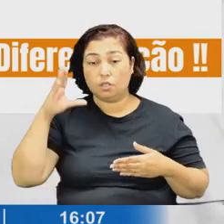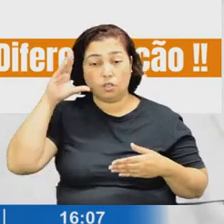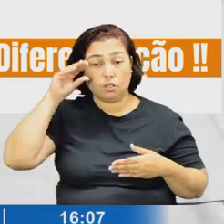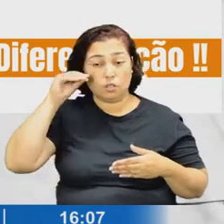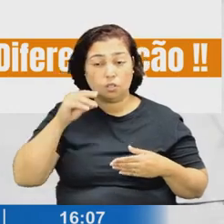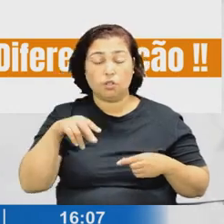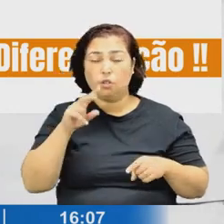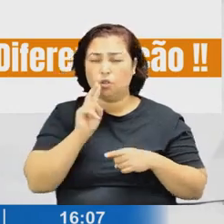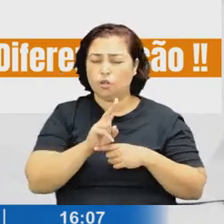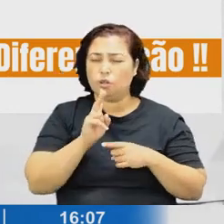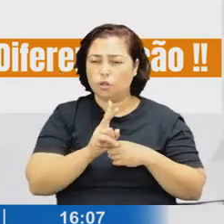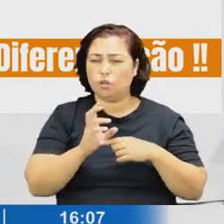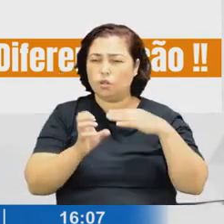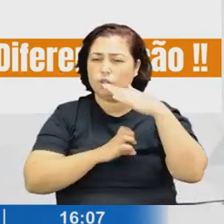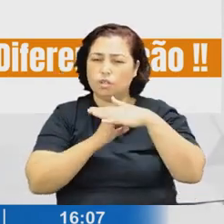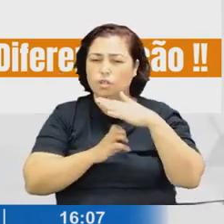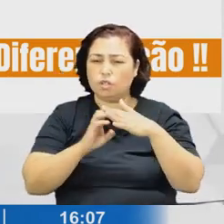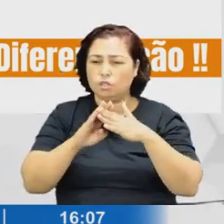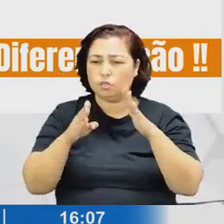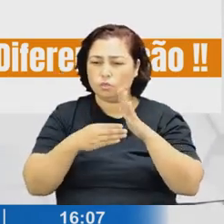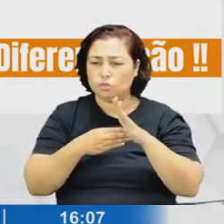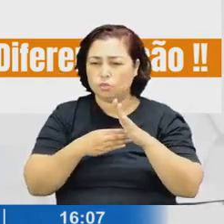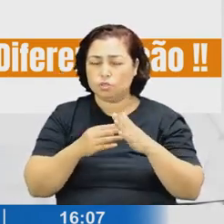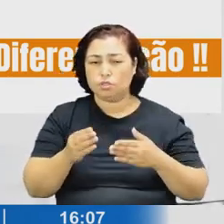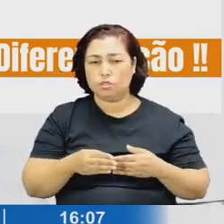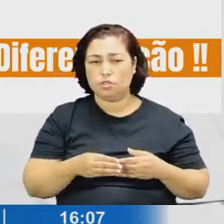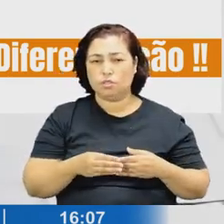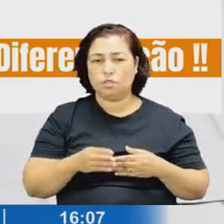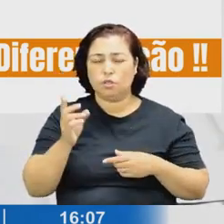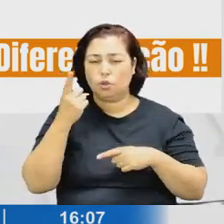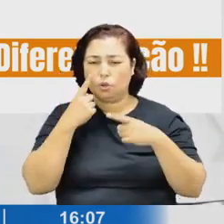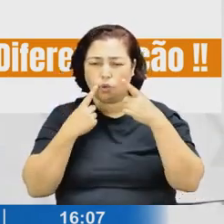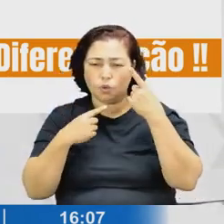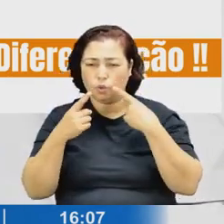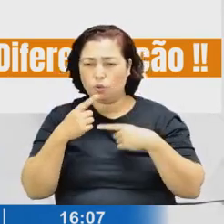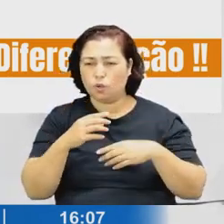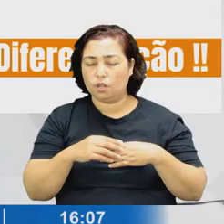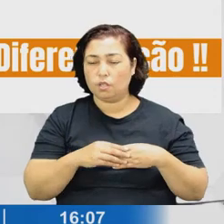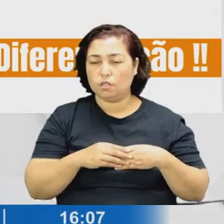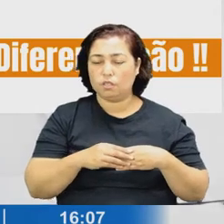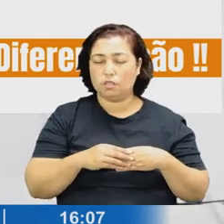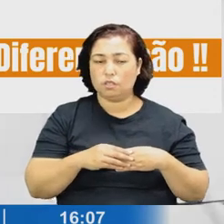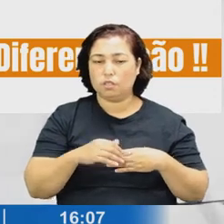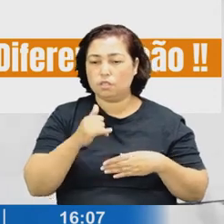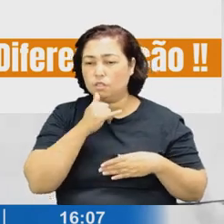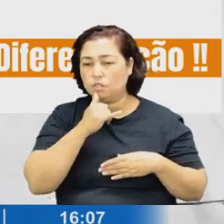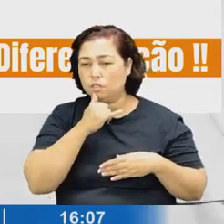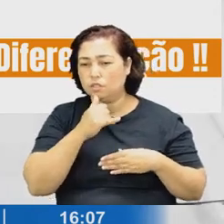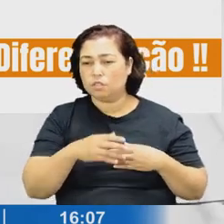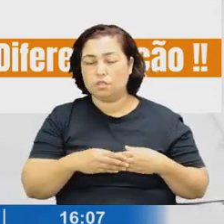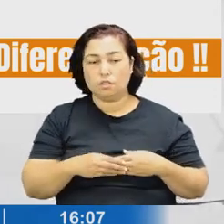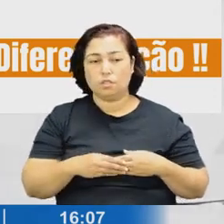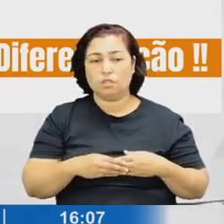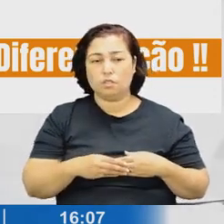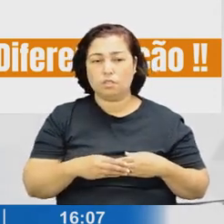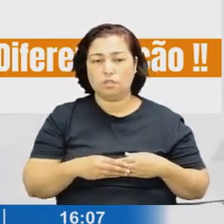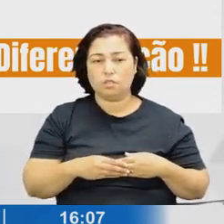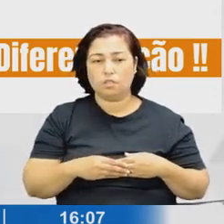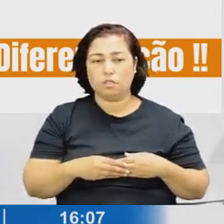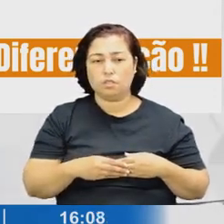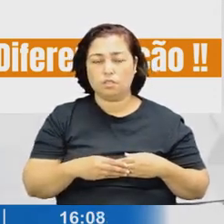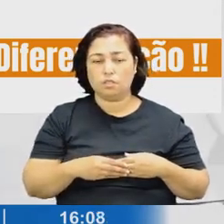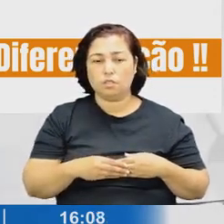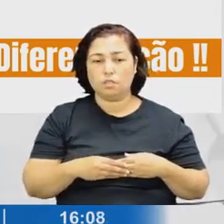defendiam a empresa de todos os jeitos chorava ficava desesperado quem pensa faliu e a outra que faliu né que mais é que chutar